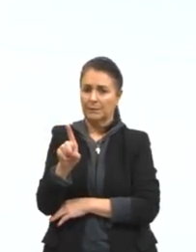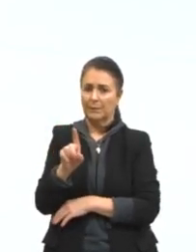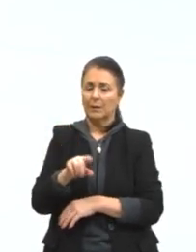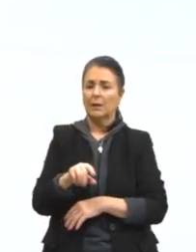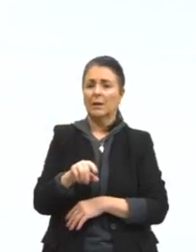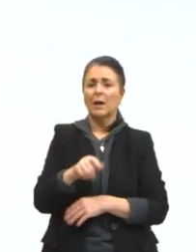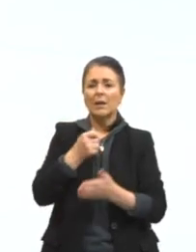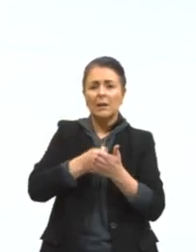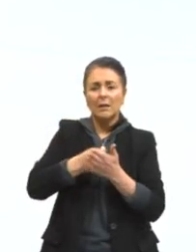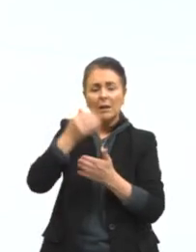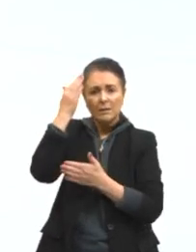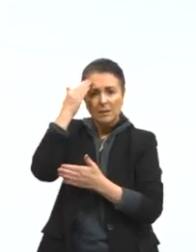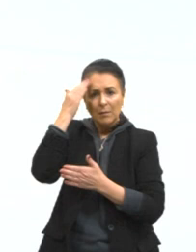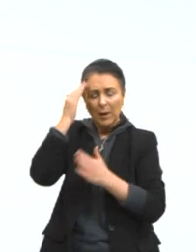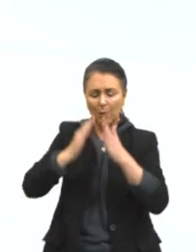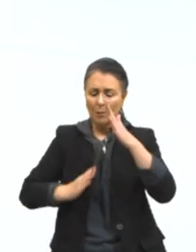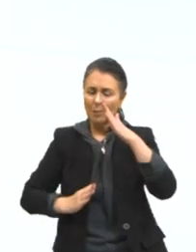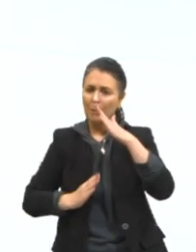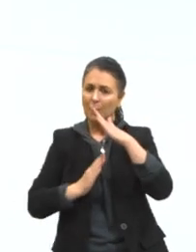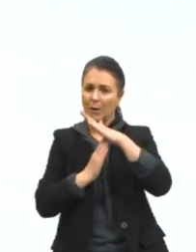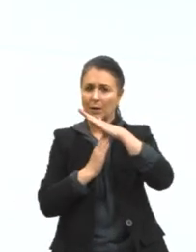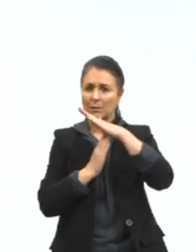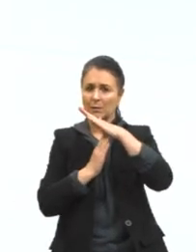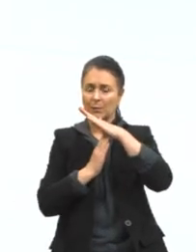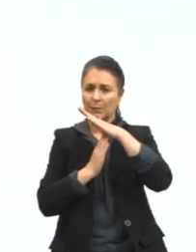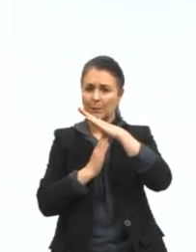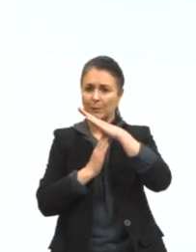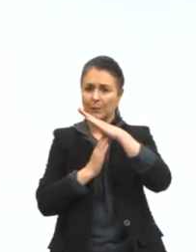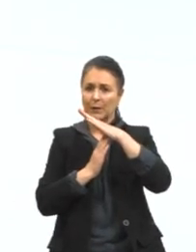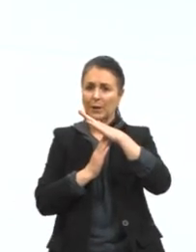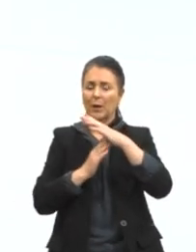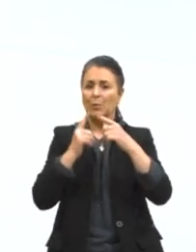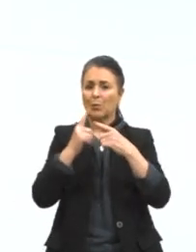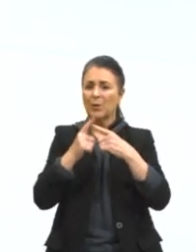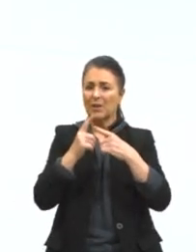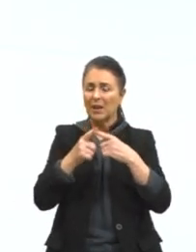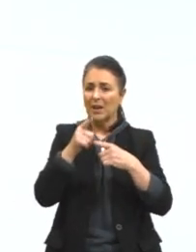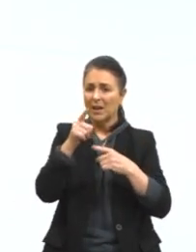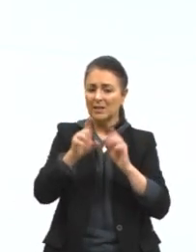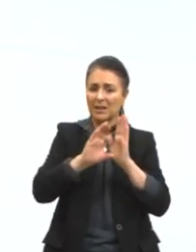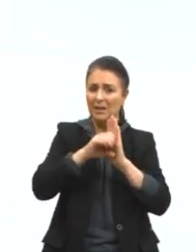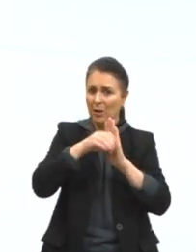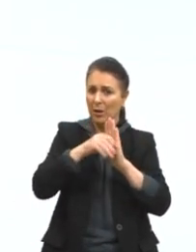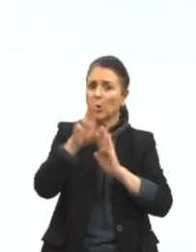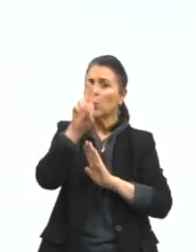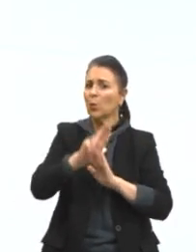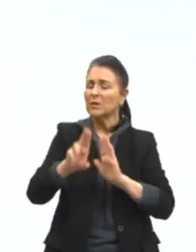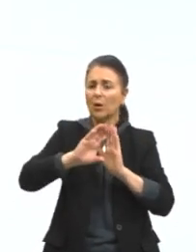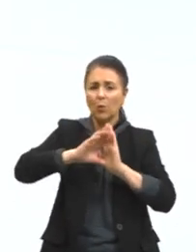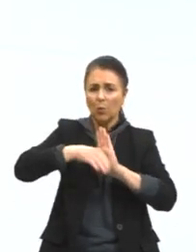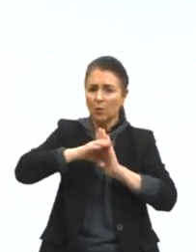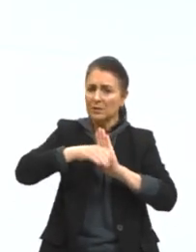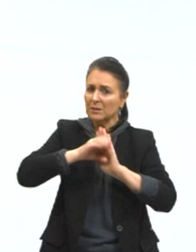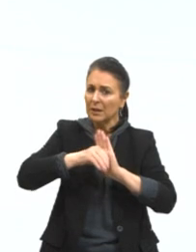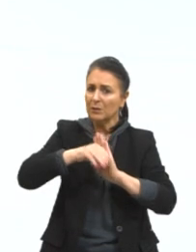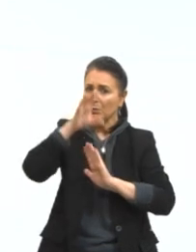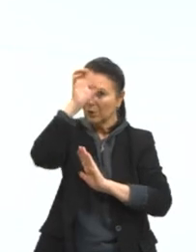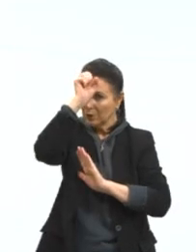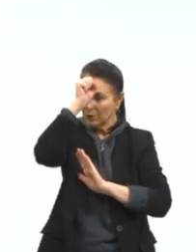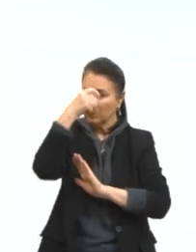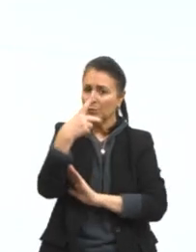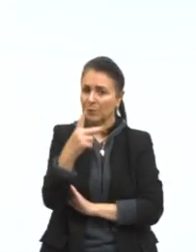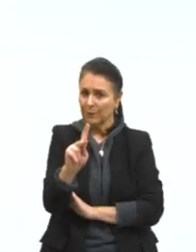tentem saber o máximo possível e e esse daqui é bem ó conceitual a questão